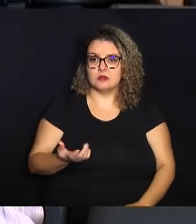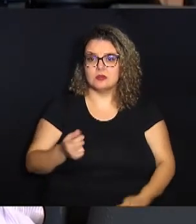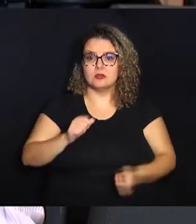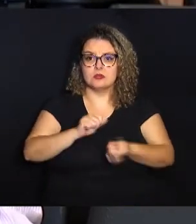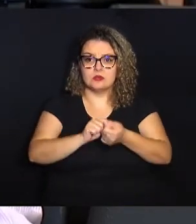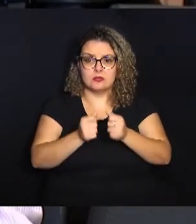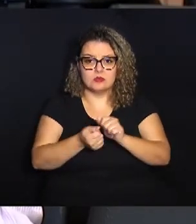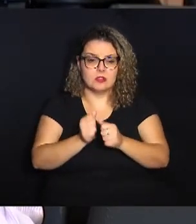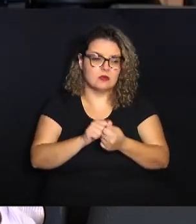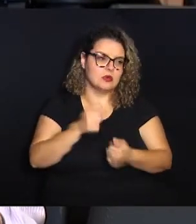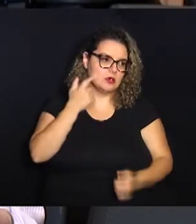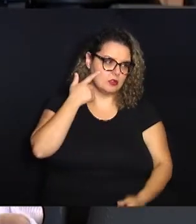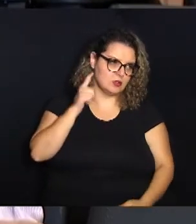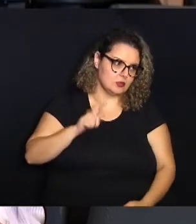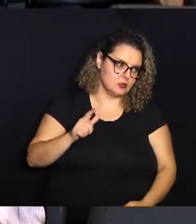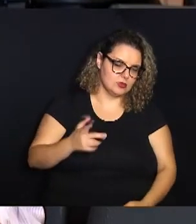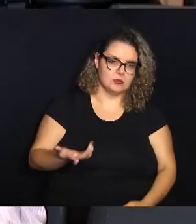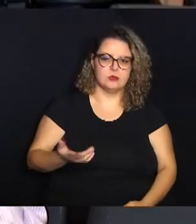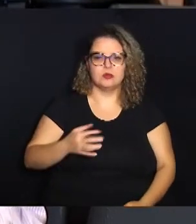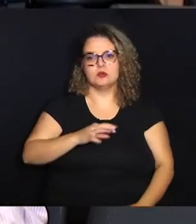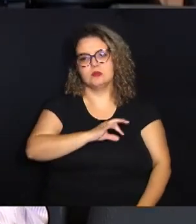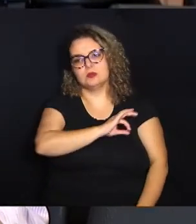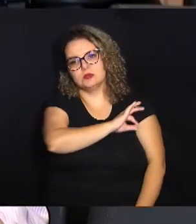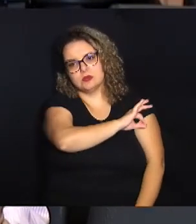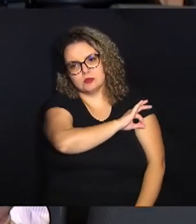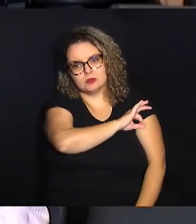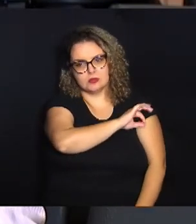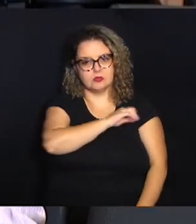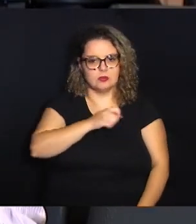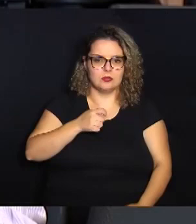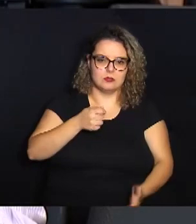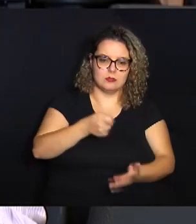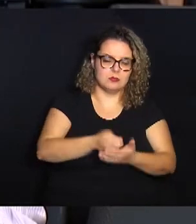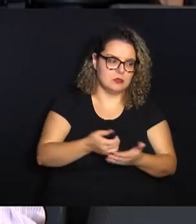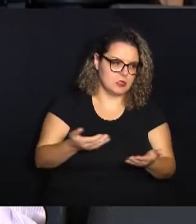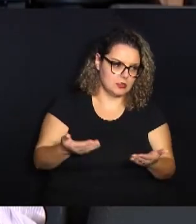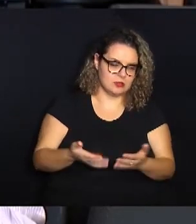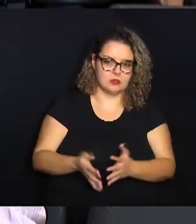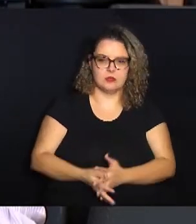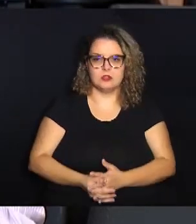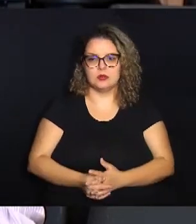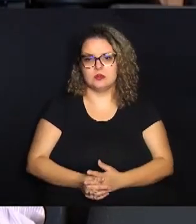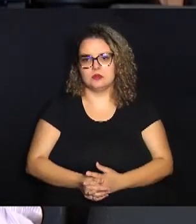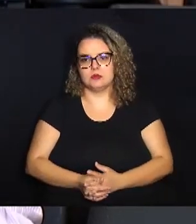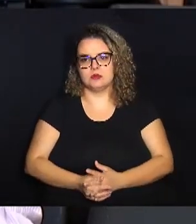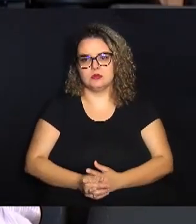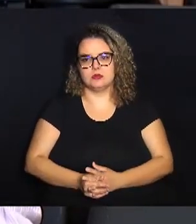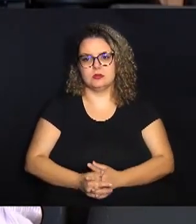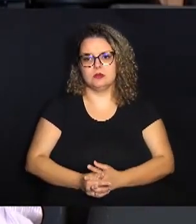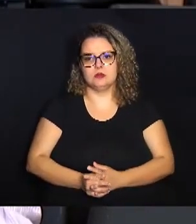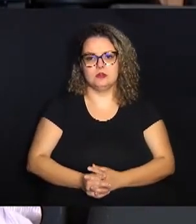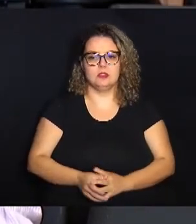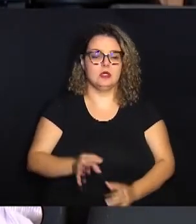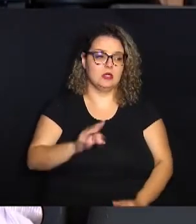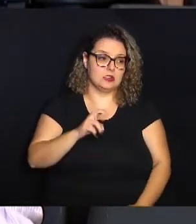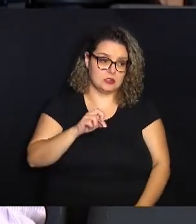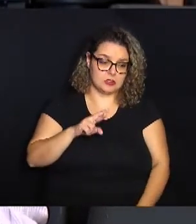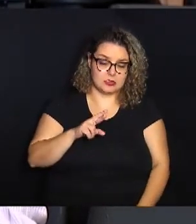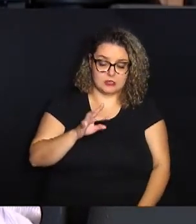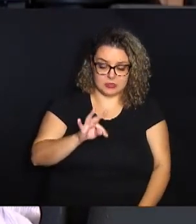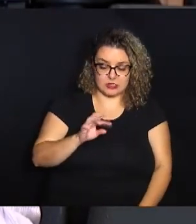ajustando evidente, né? A Prefeitura paga hoje, além da própria tarifa